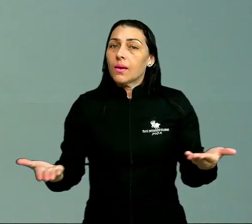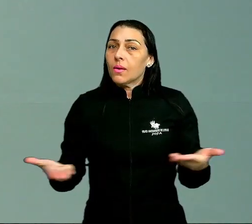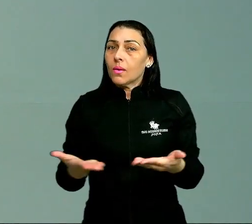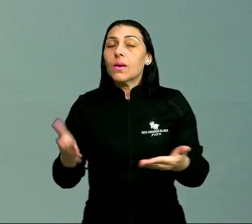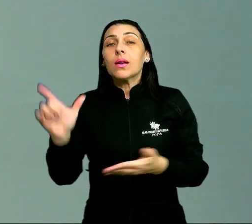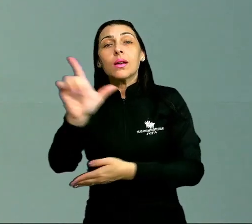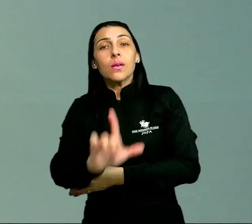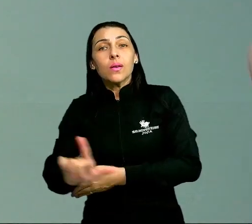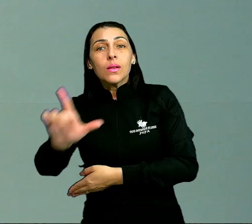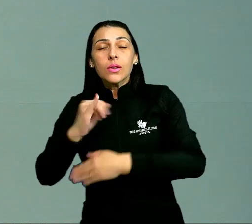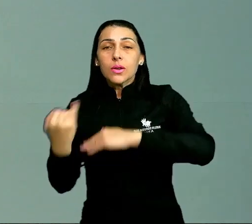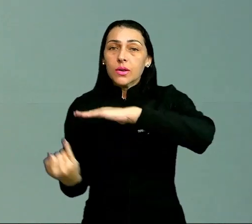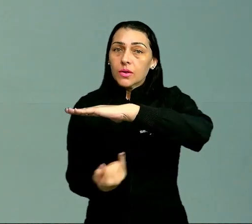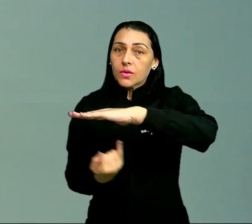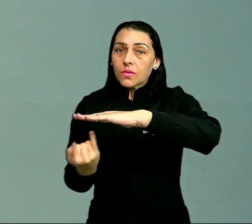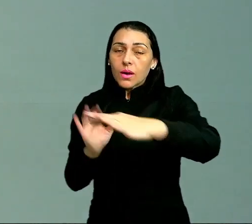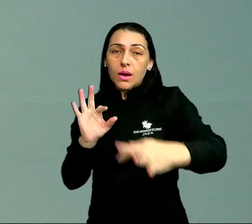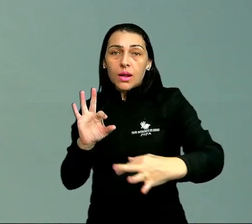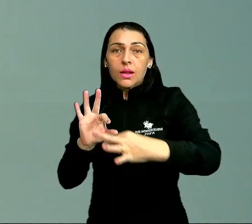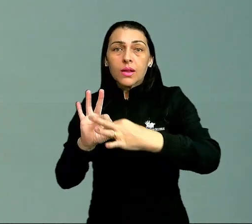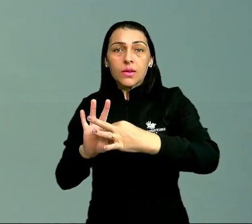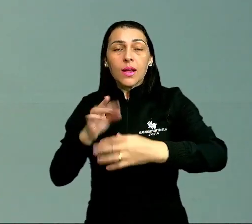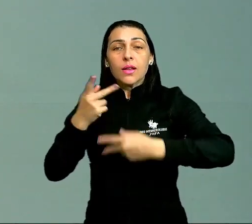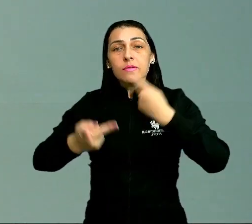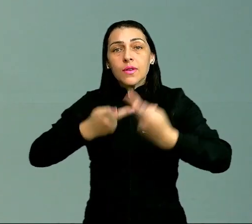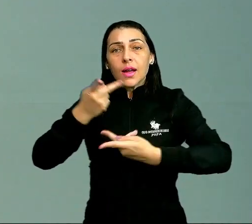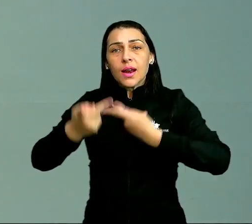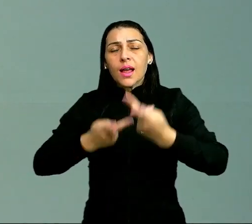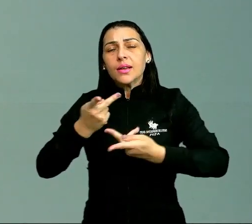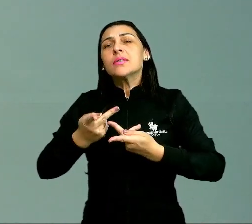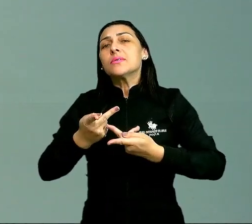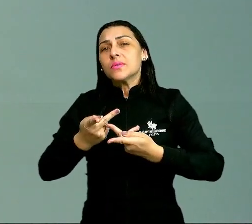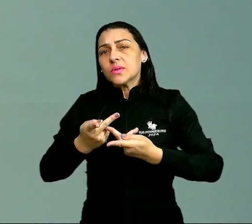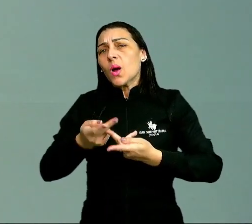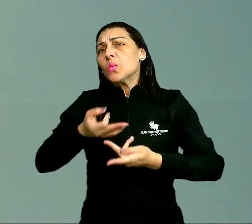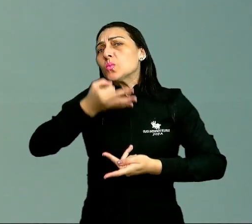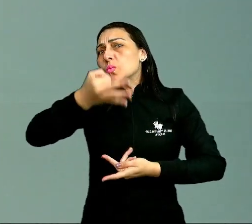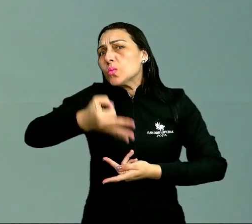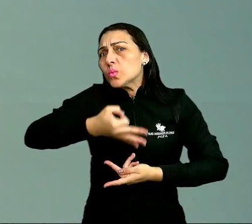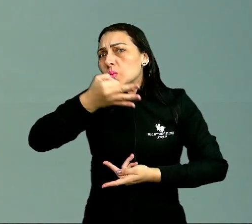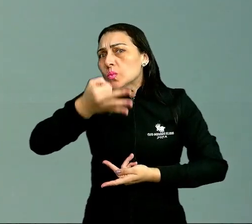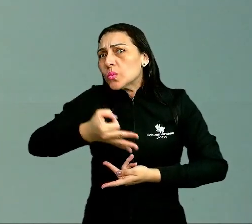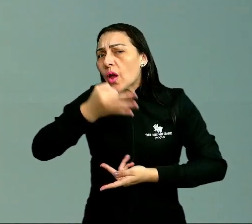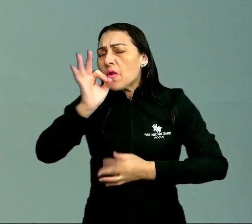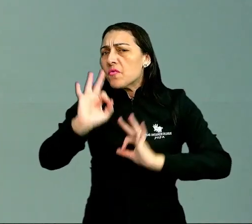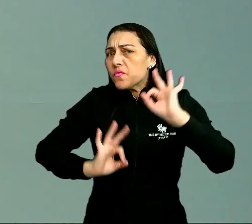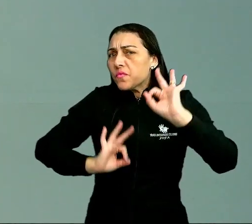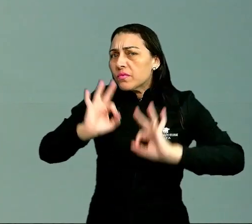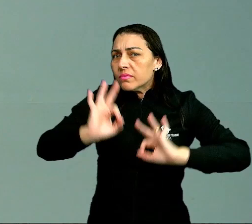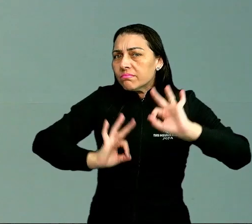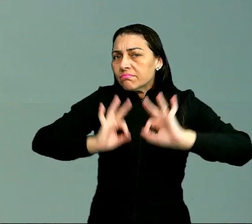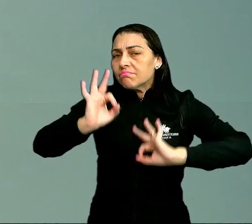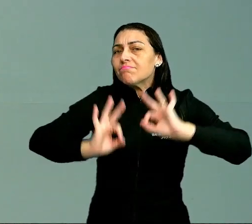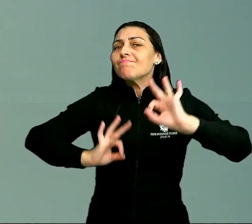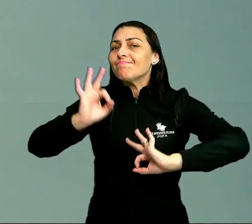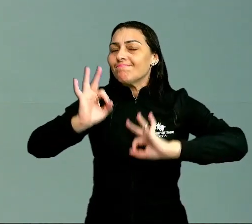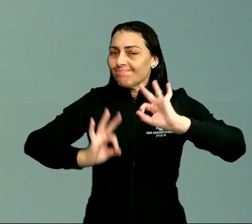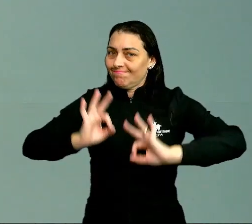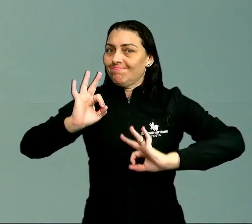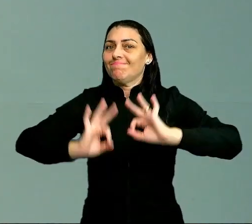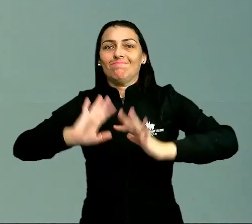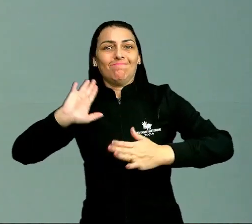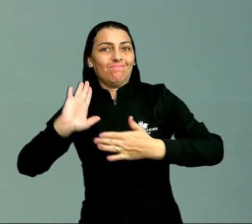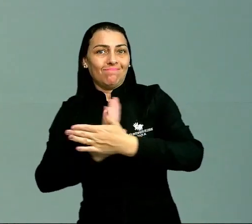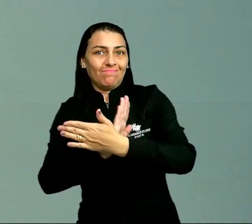da lógica informal ligada às falácias. Aqueles argumentos que são elaborados muitas